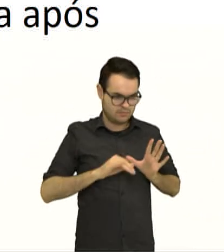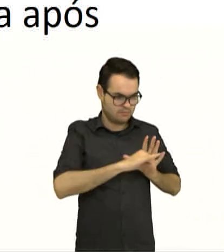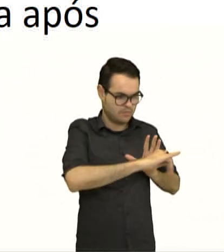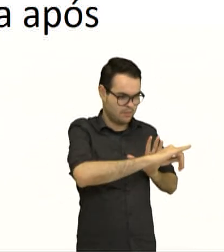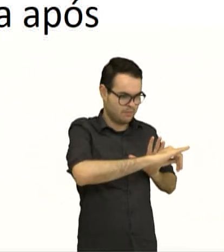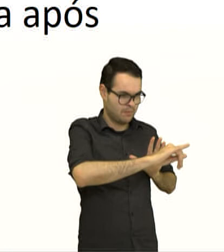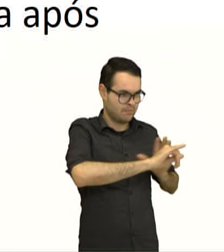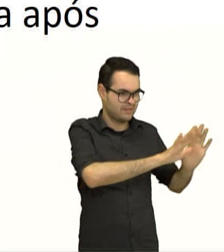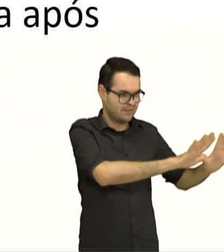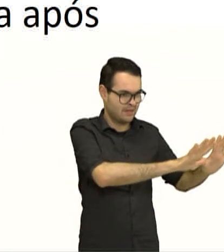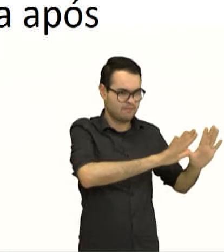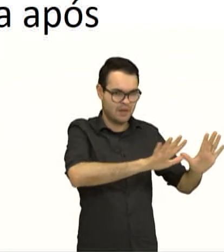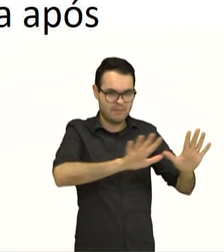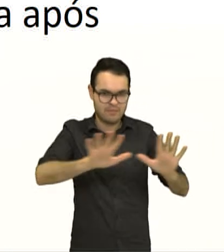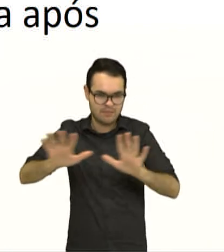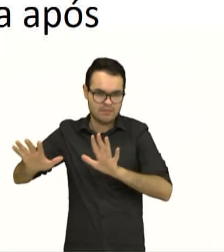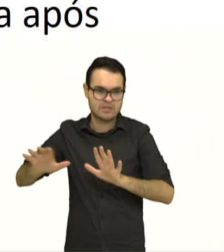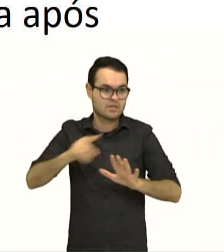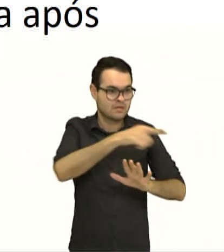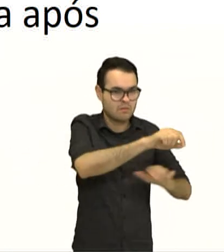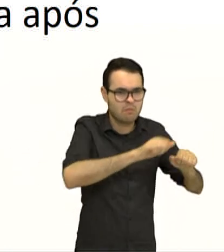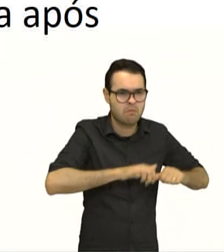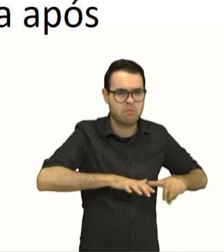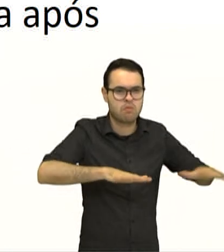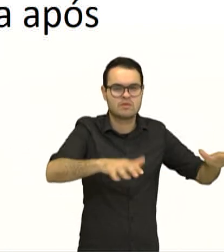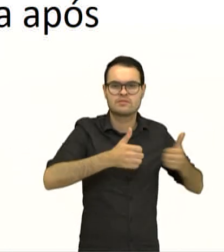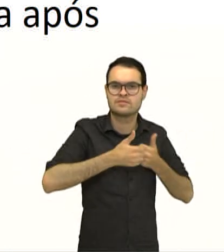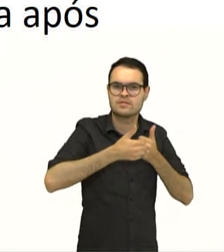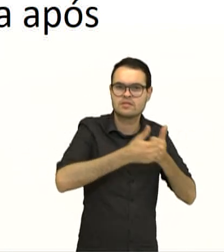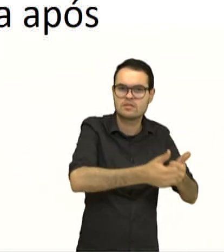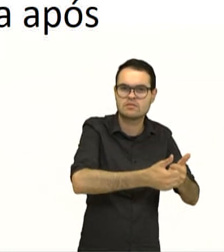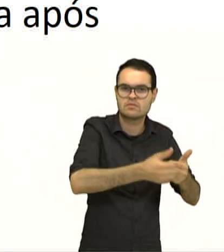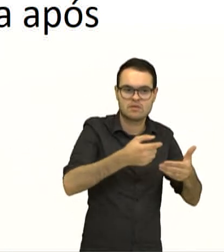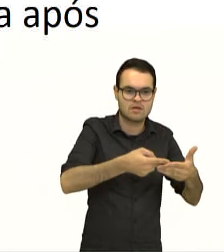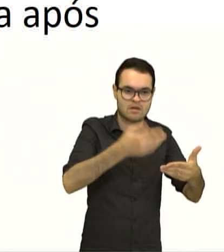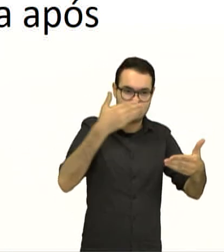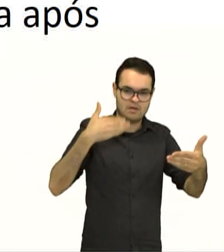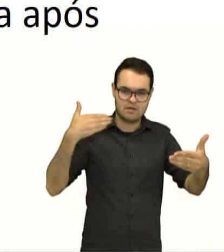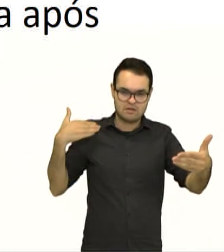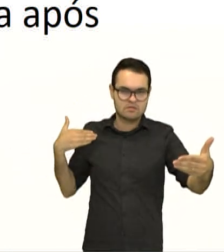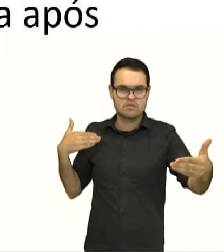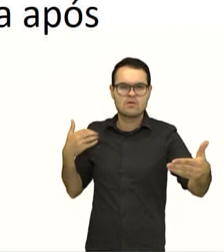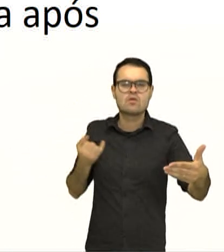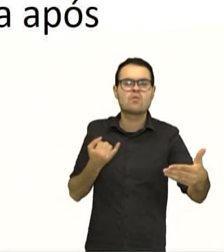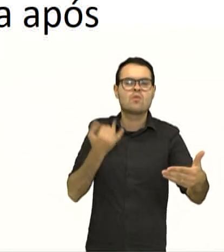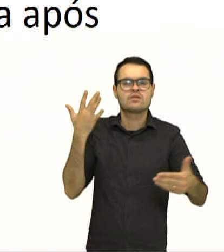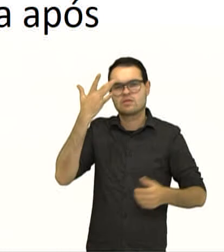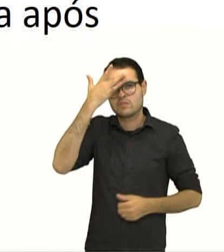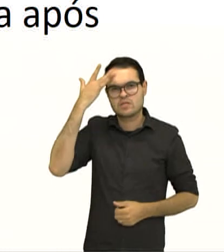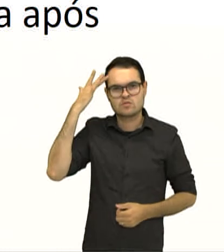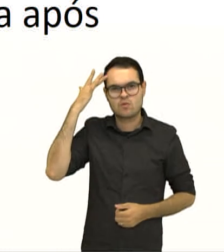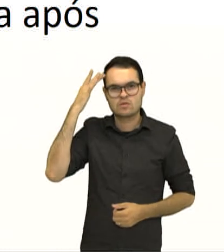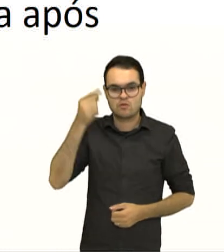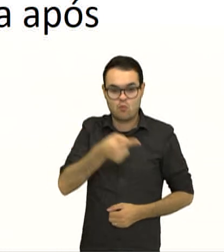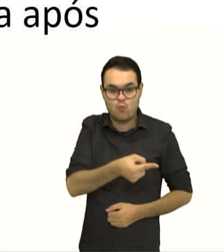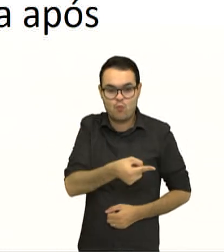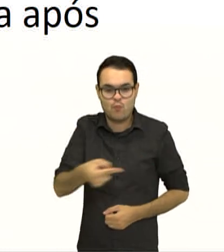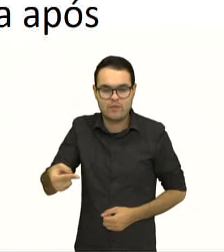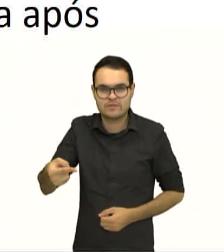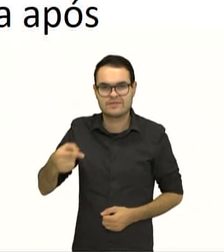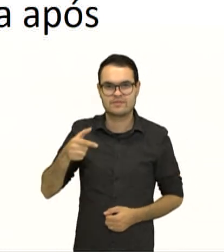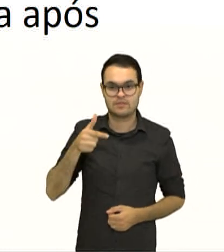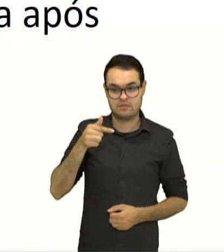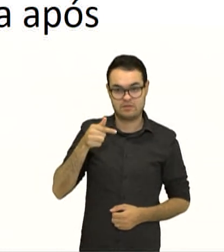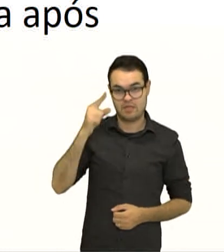notícia antes. Seguindo o padrão, quantas pessoas saberiam da notícia após uma semana? Lembrar